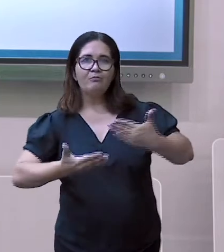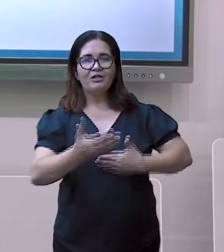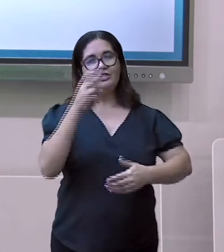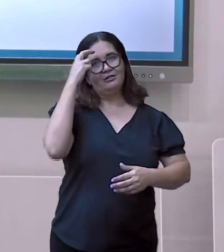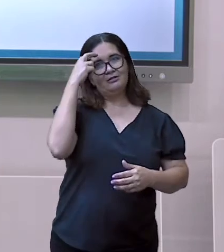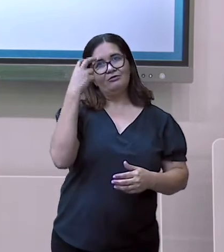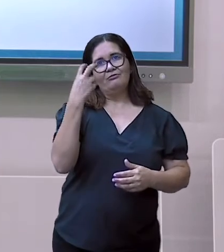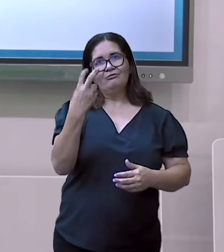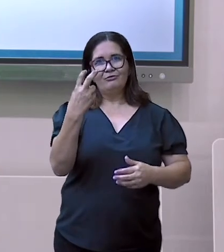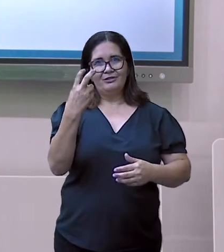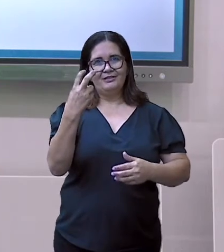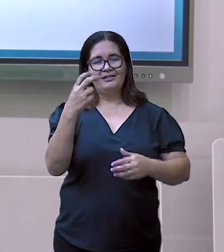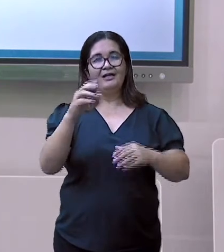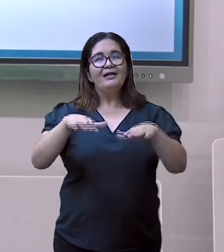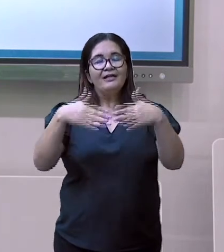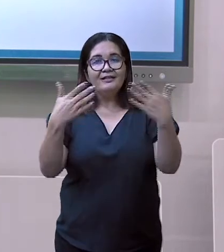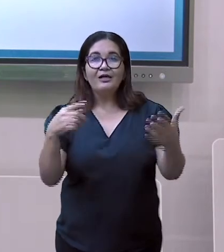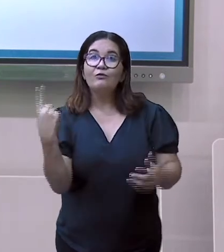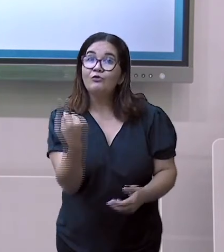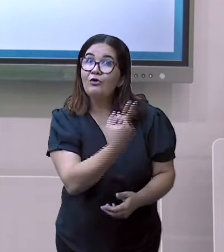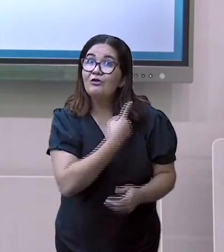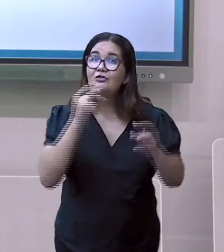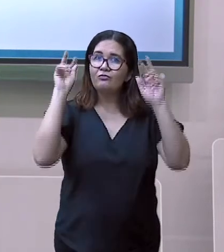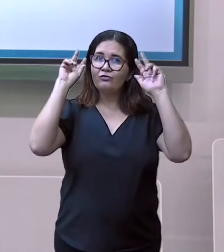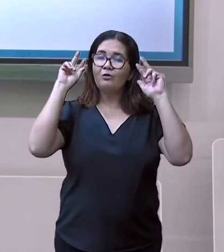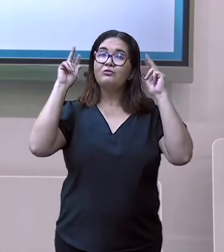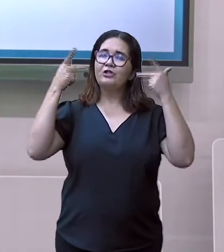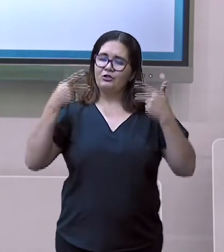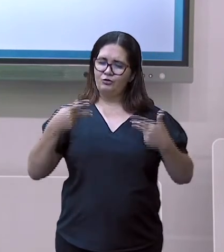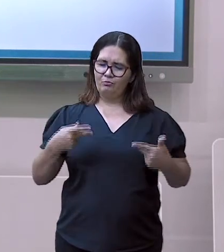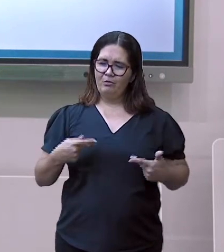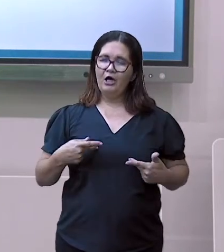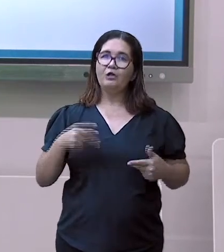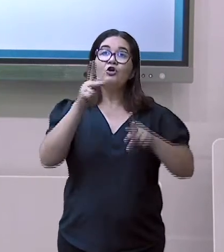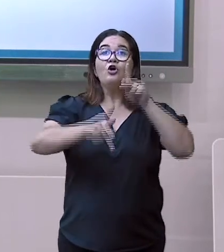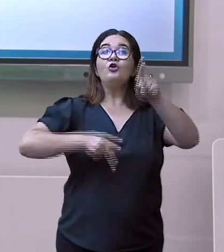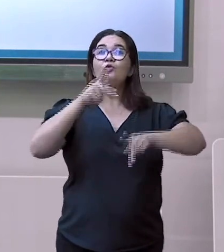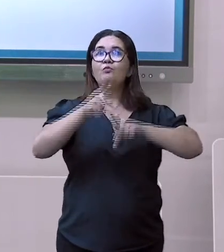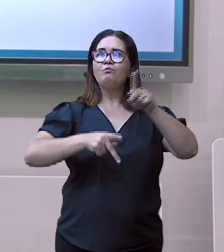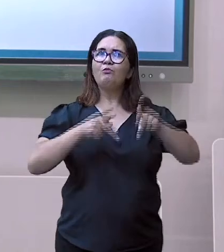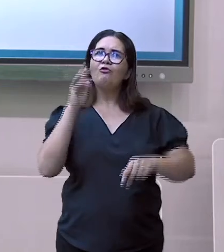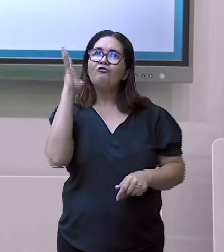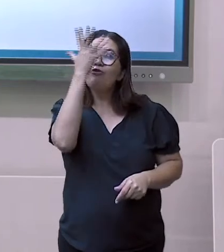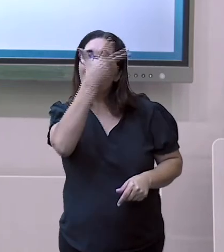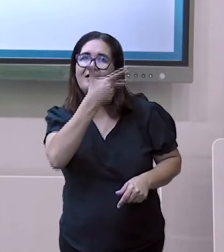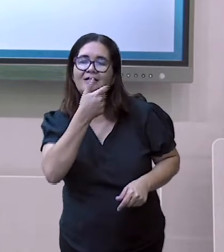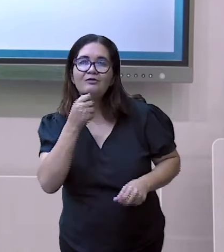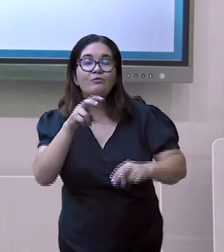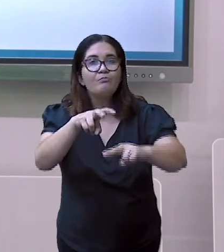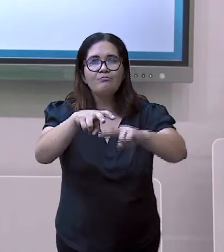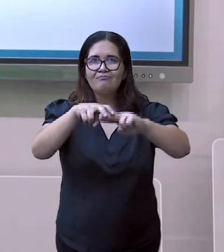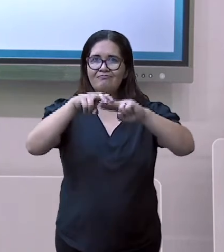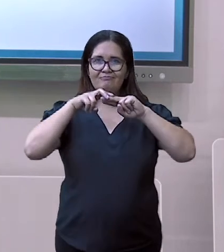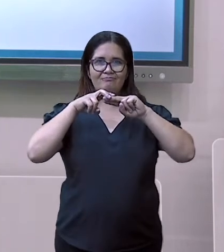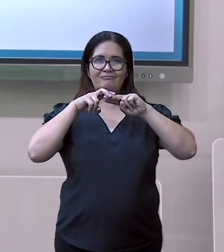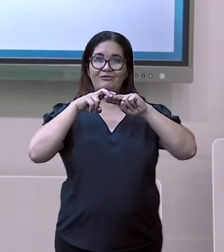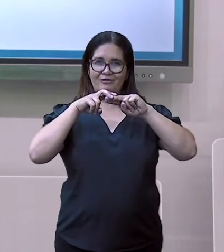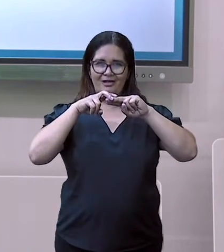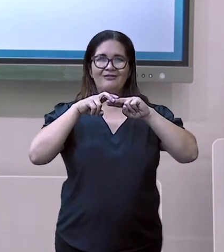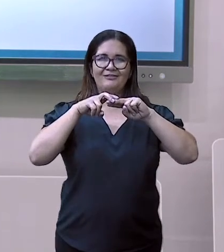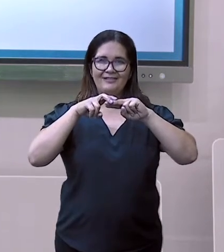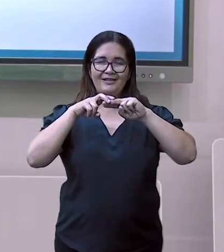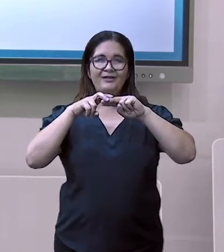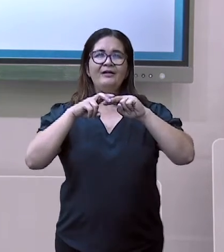miscigenação. Nós somos um povo lindo, não é mesmo? Devido à nossa quantidade de mistura. A